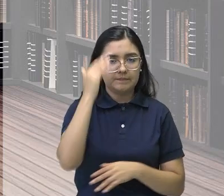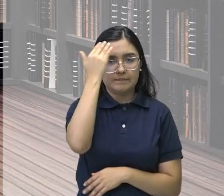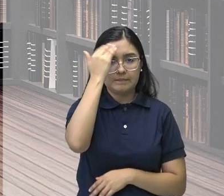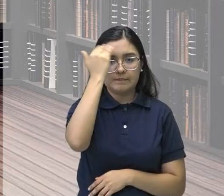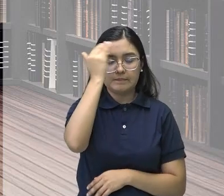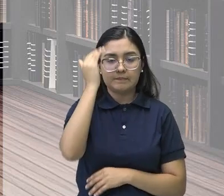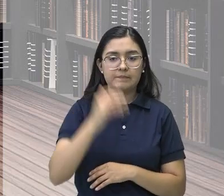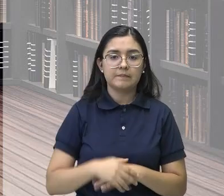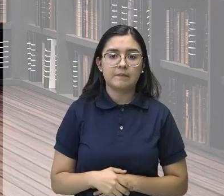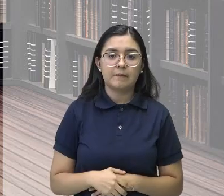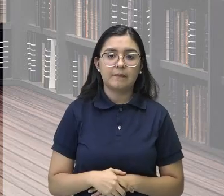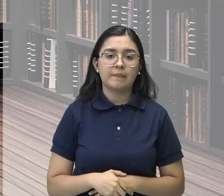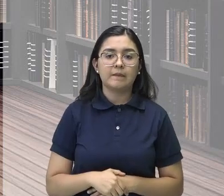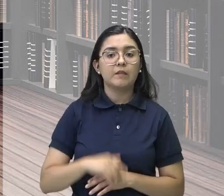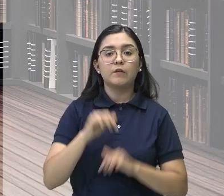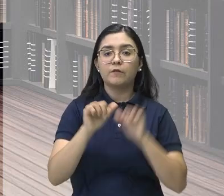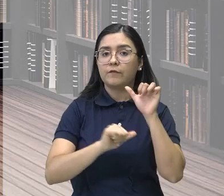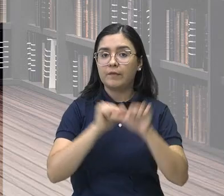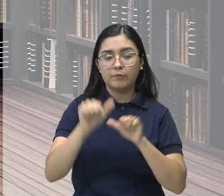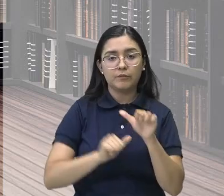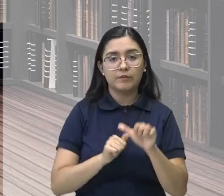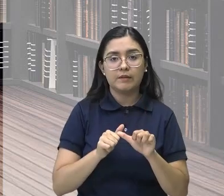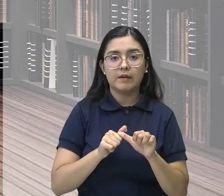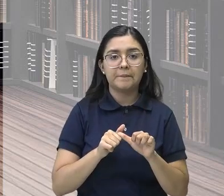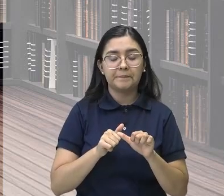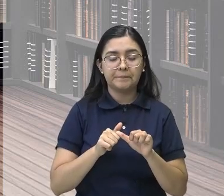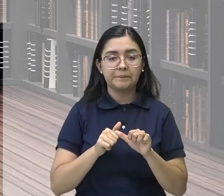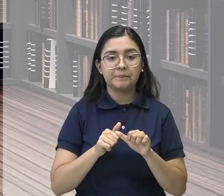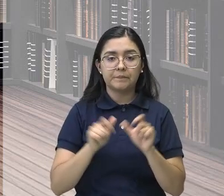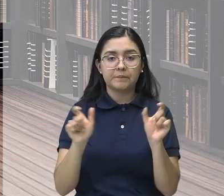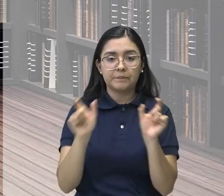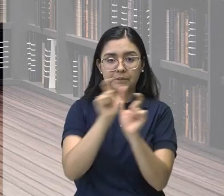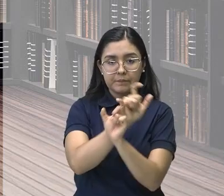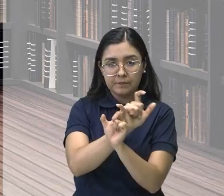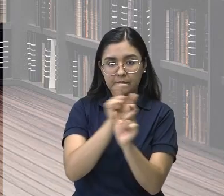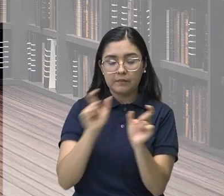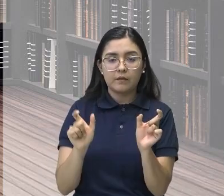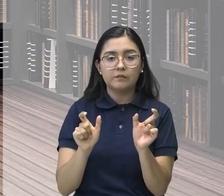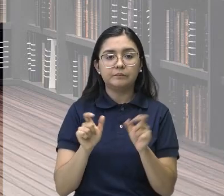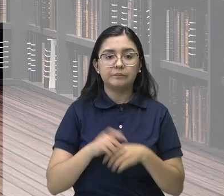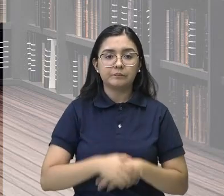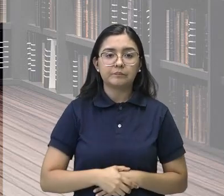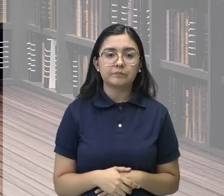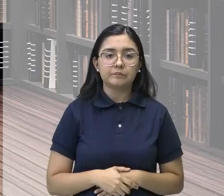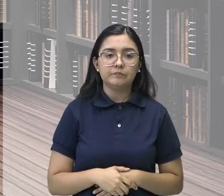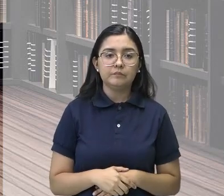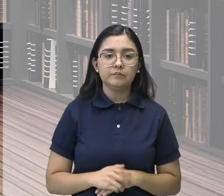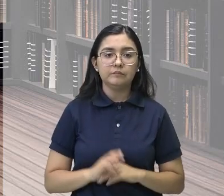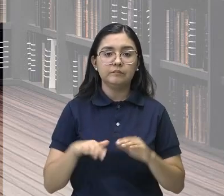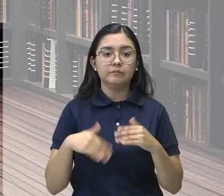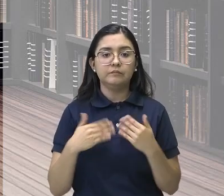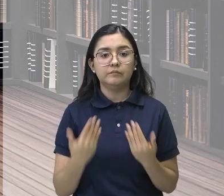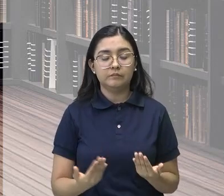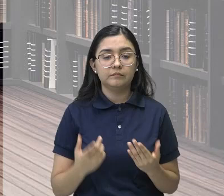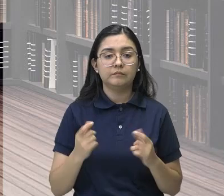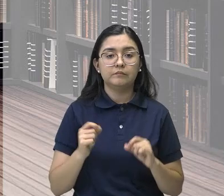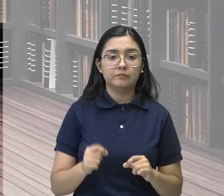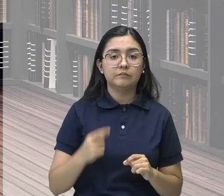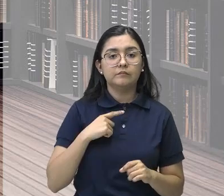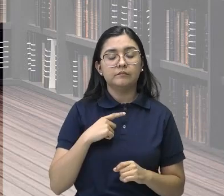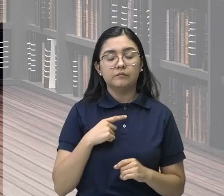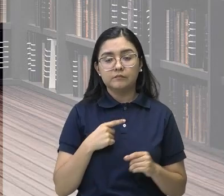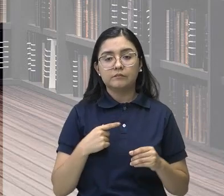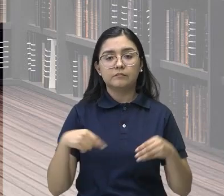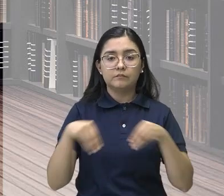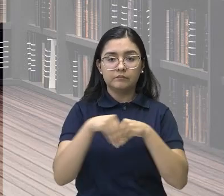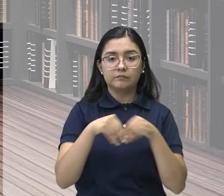Entendido? Que não vai alterar quando a gente faz essa permutação com os elementos iguais. Então, o fato de os elementos repetidos